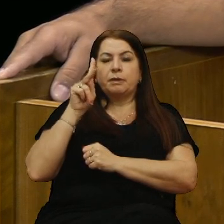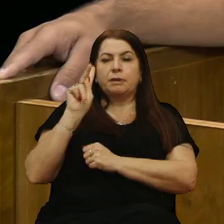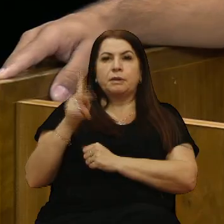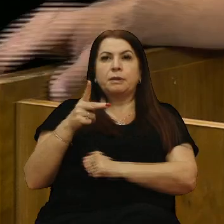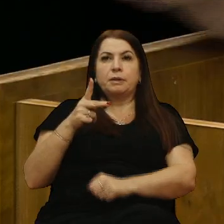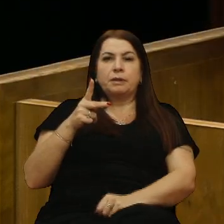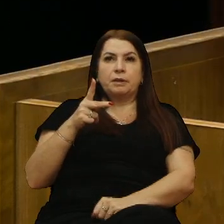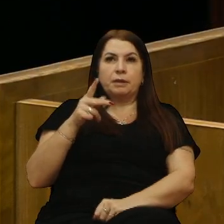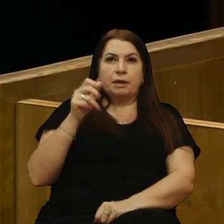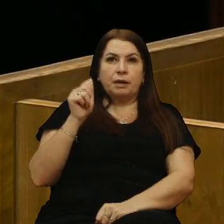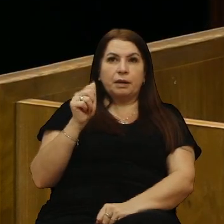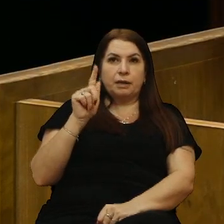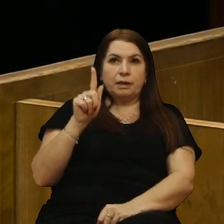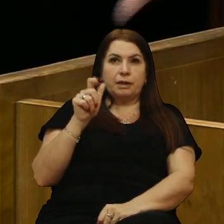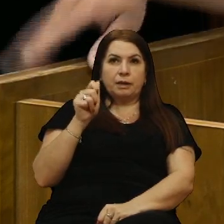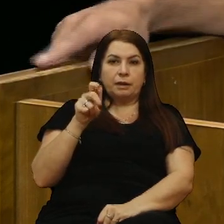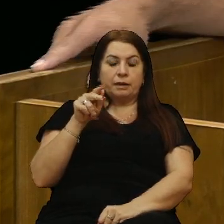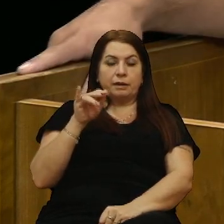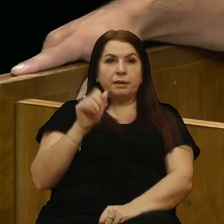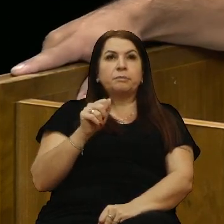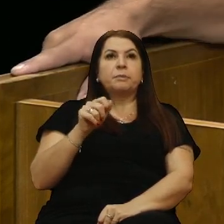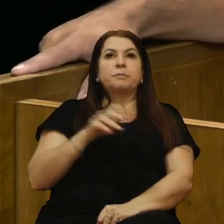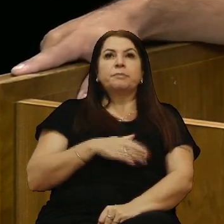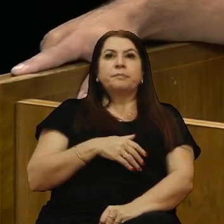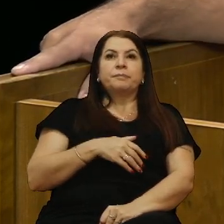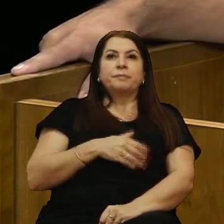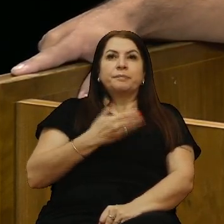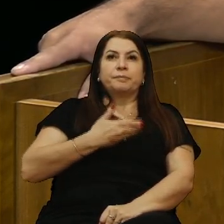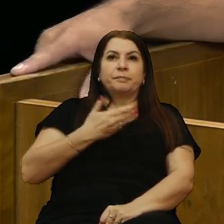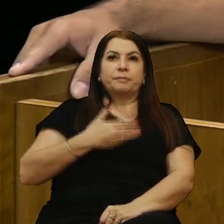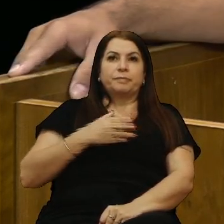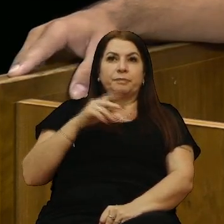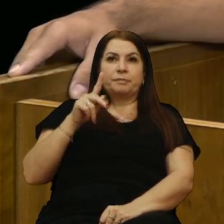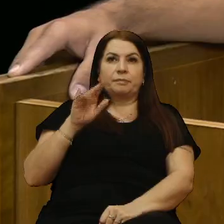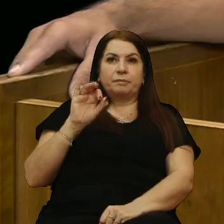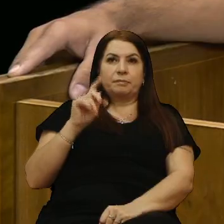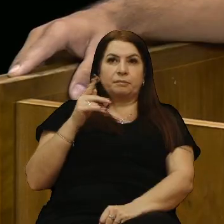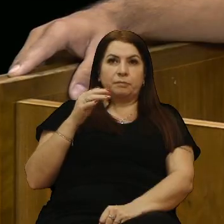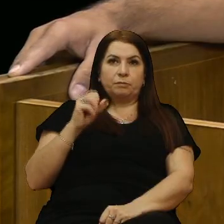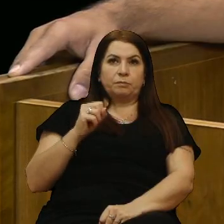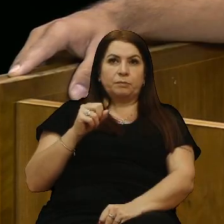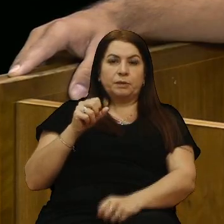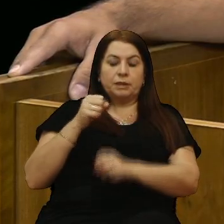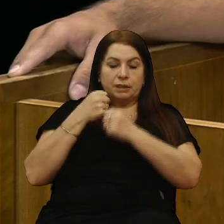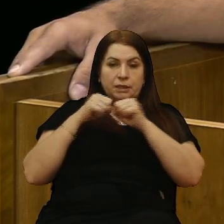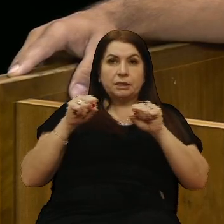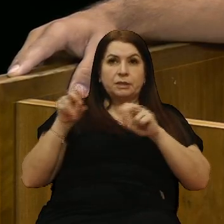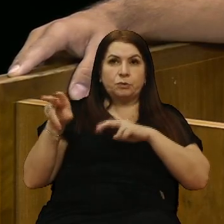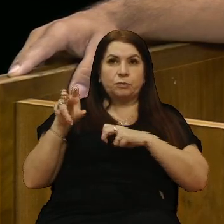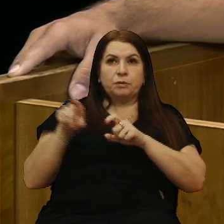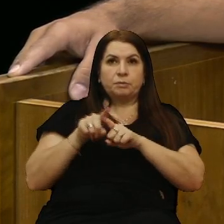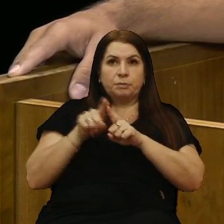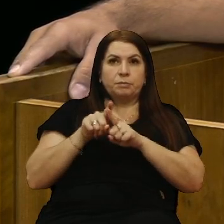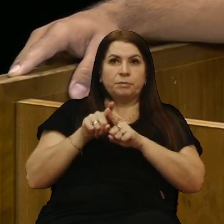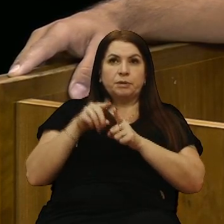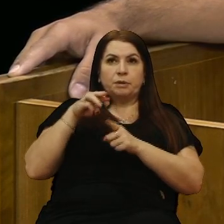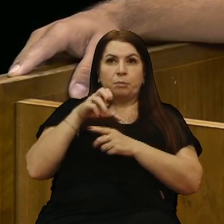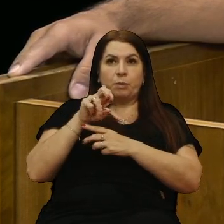desculpa, o nosso amigo Pedrinho, lá da Secretaria da Agricultura também, aqui o Marcelo